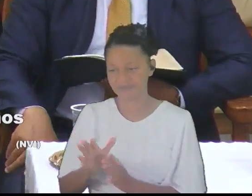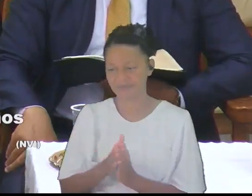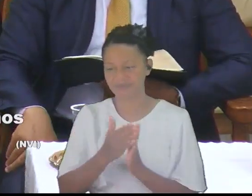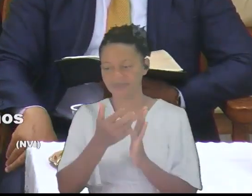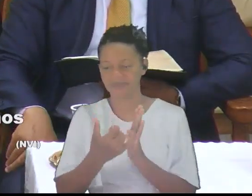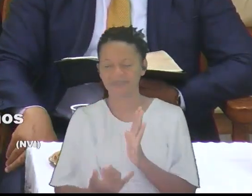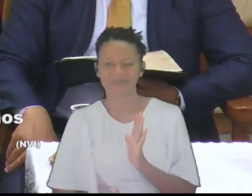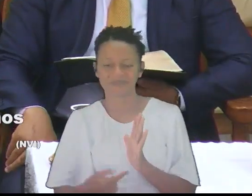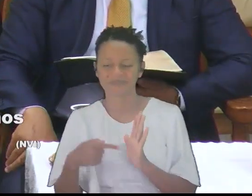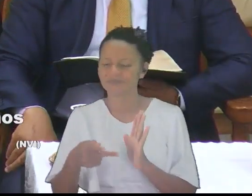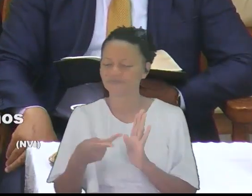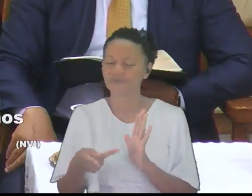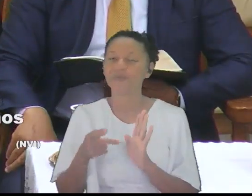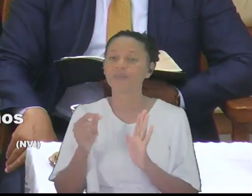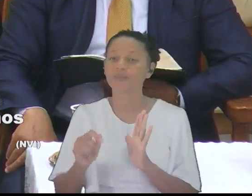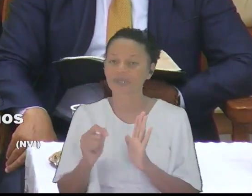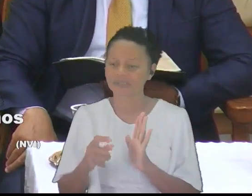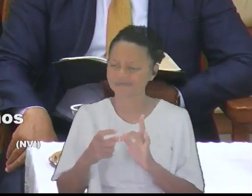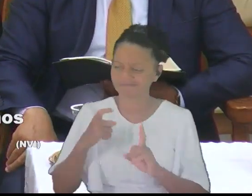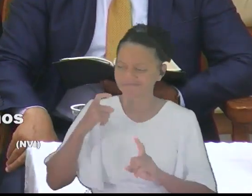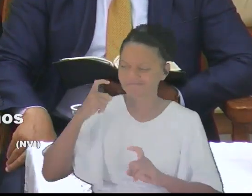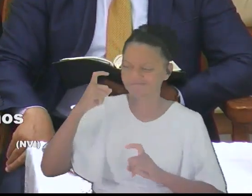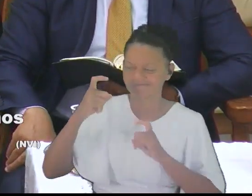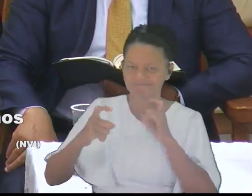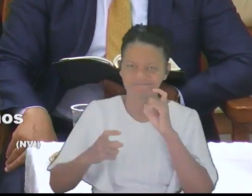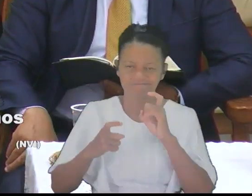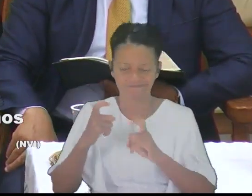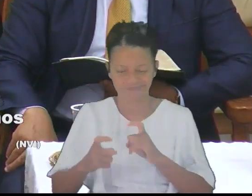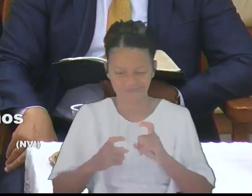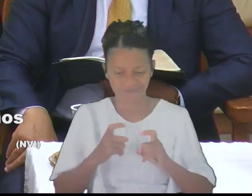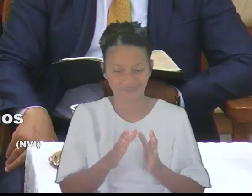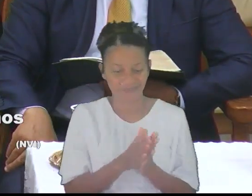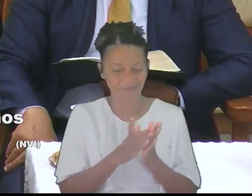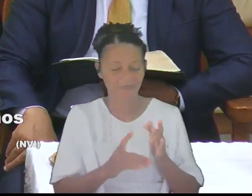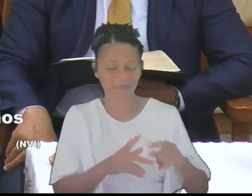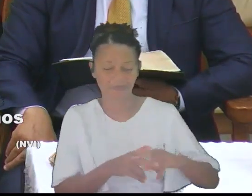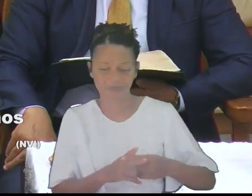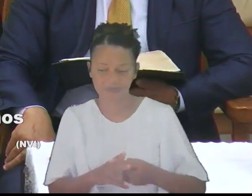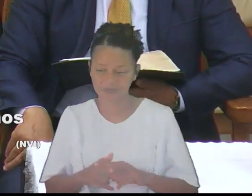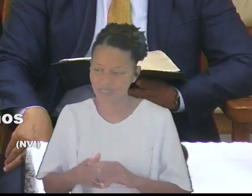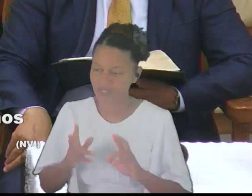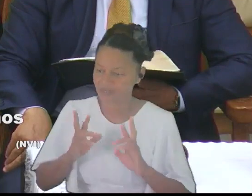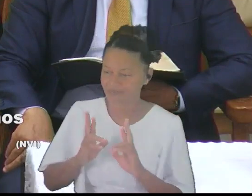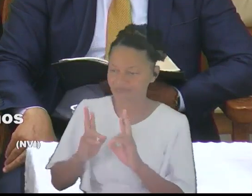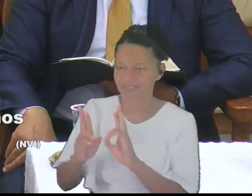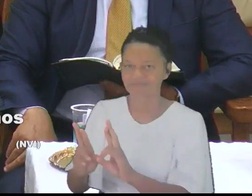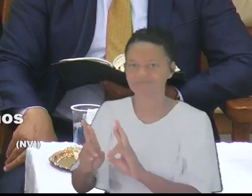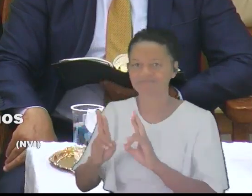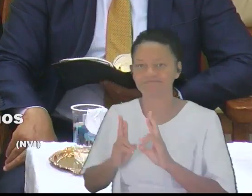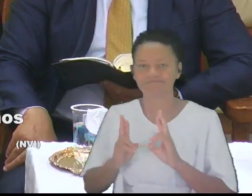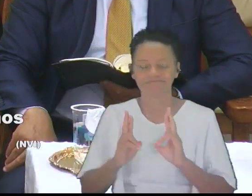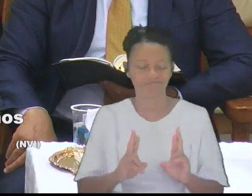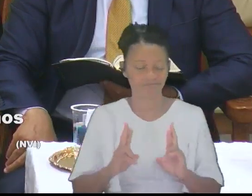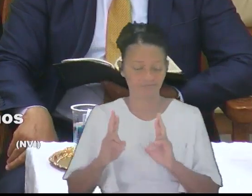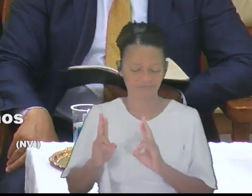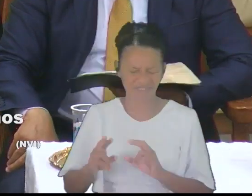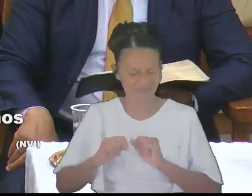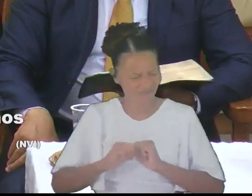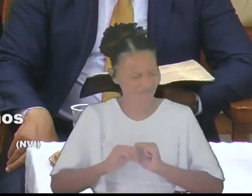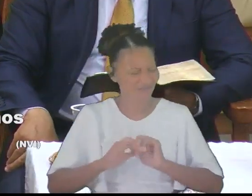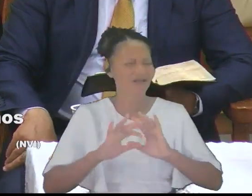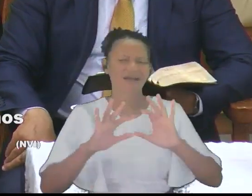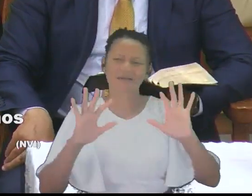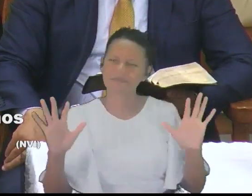nos importemos. Na Bíblia corrigida diz: consideremos-nos uns aos outros, mas essa é mais clara, é